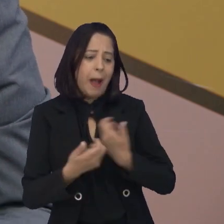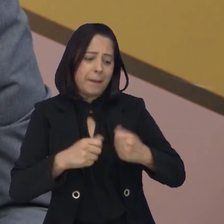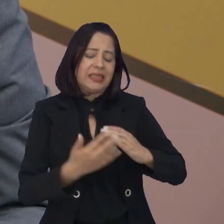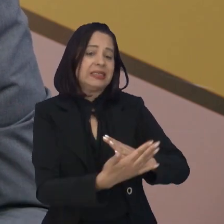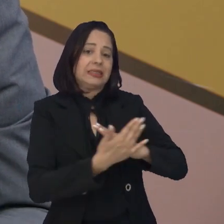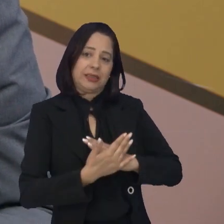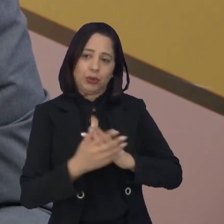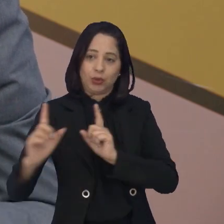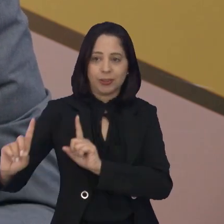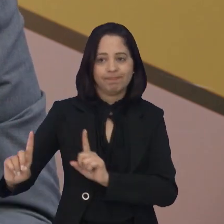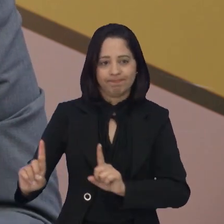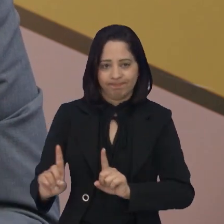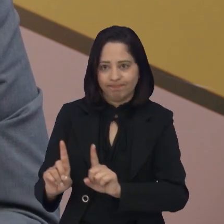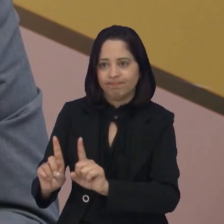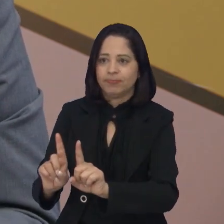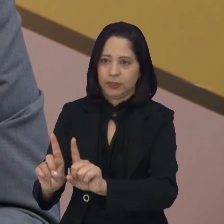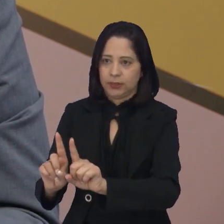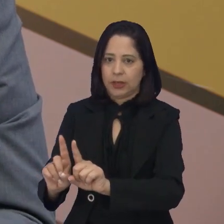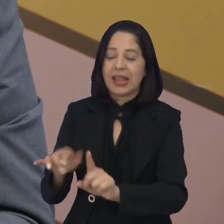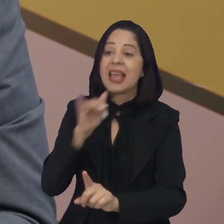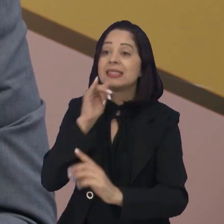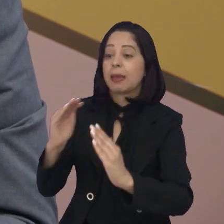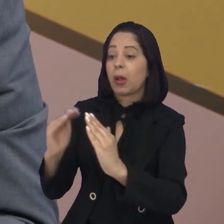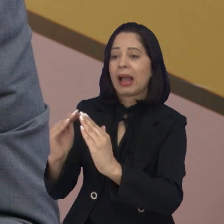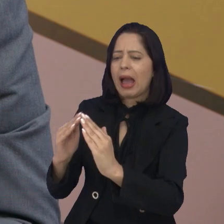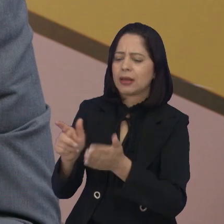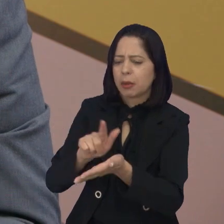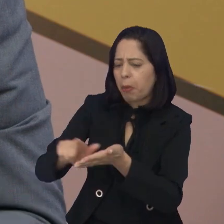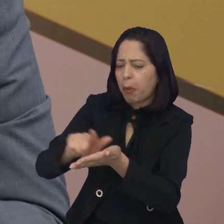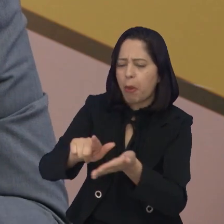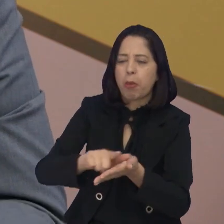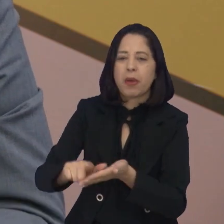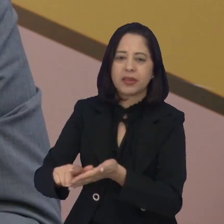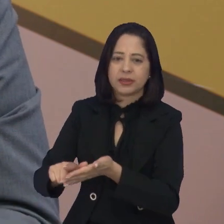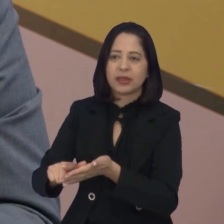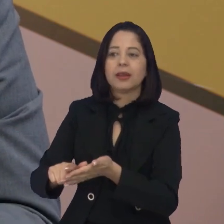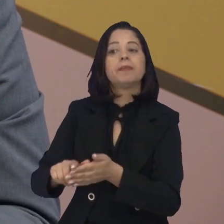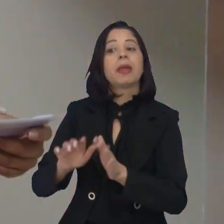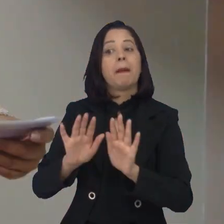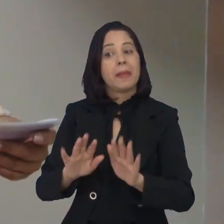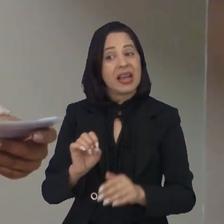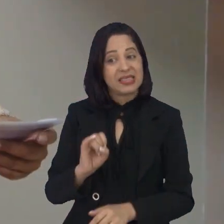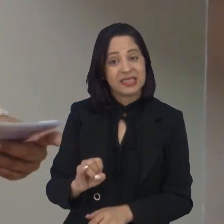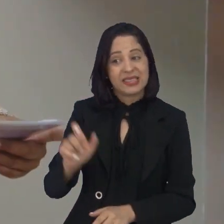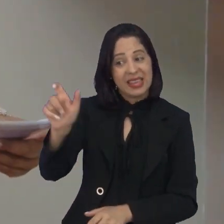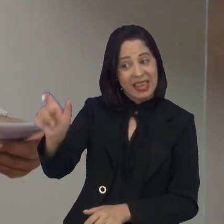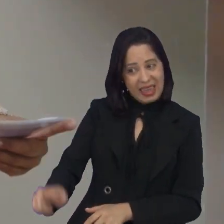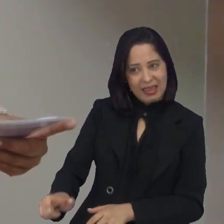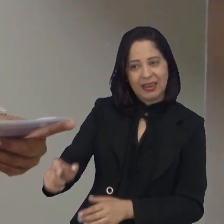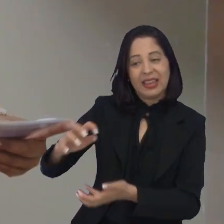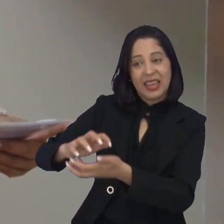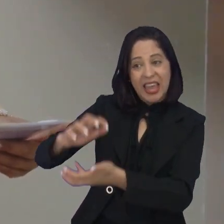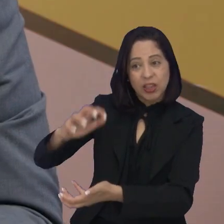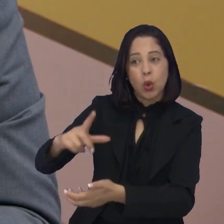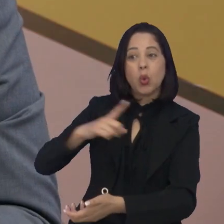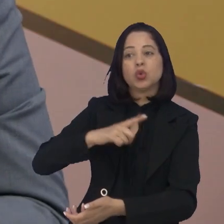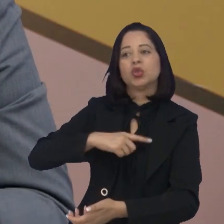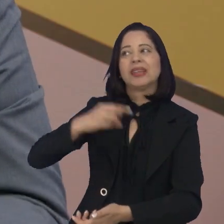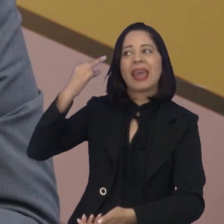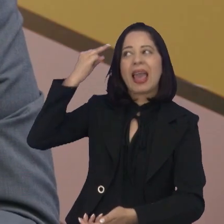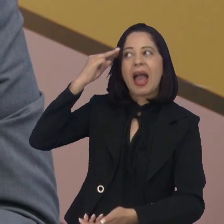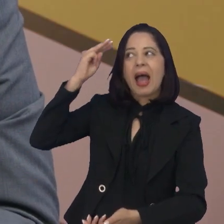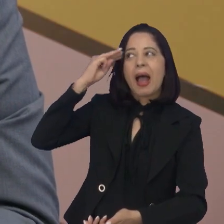físico, por Entendi. exemplo, de organizar a casa. Tá. Quando a gente pensa de um quadro demencial, um quadro, por exemplo, na qual ele já não tem